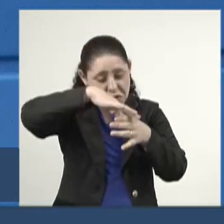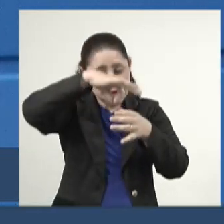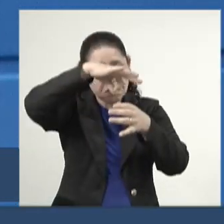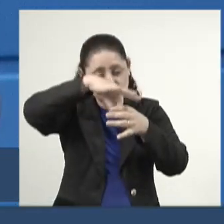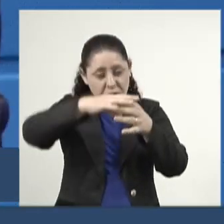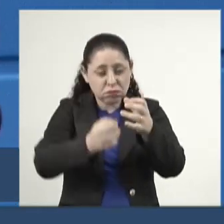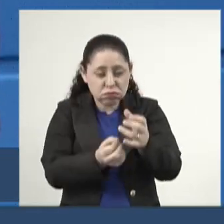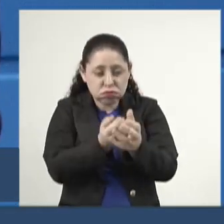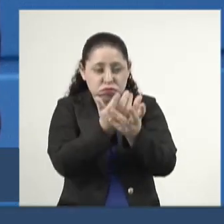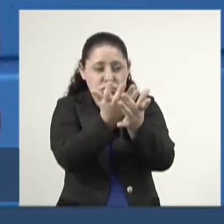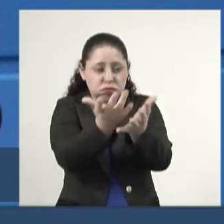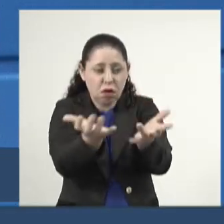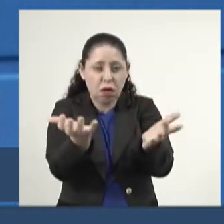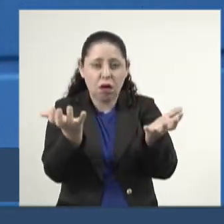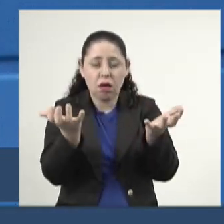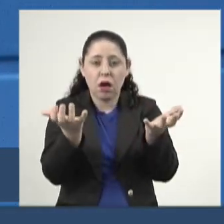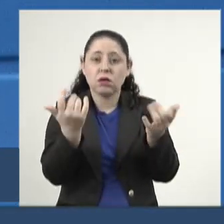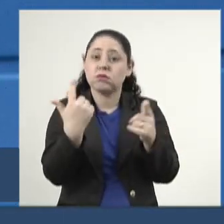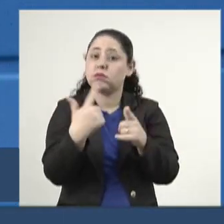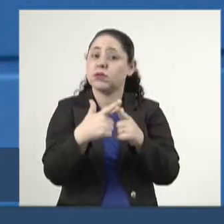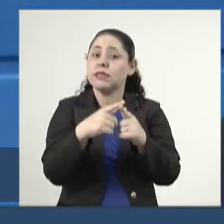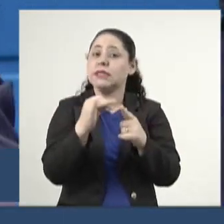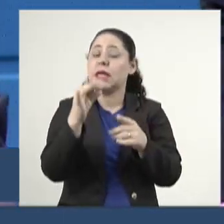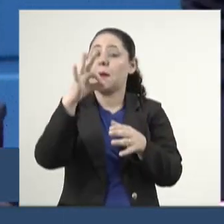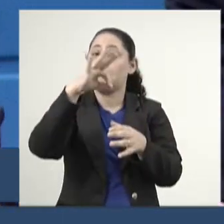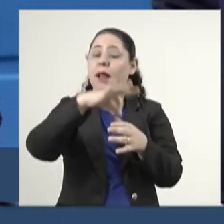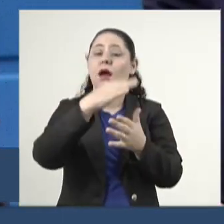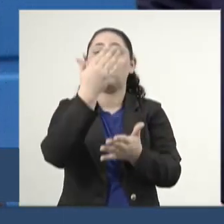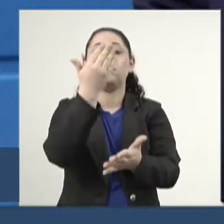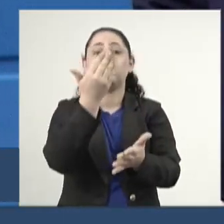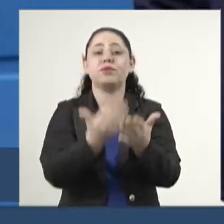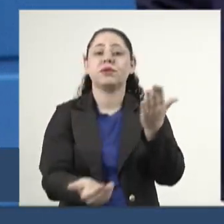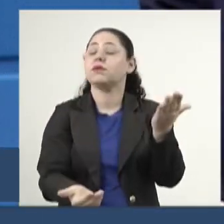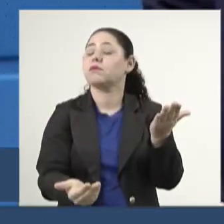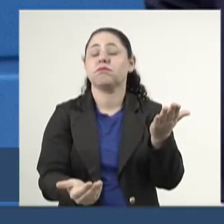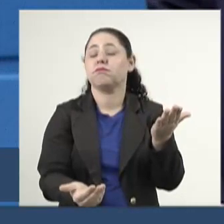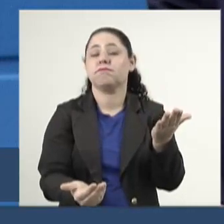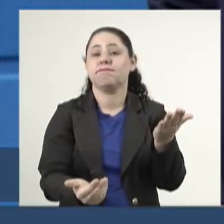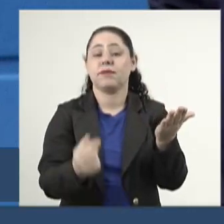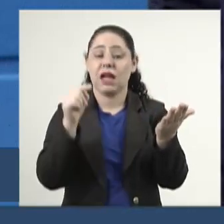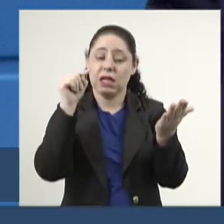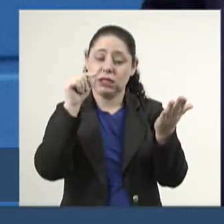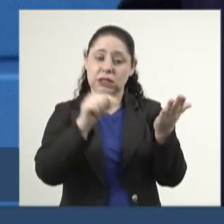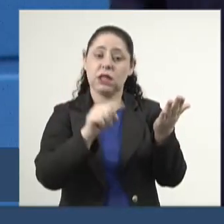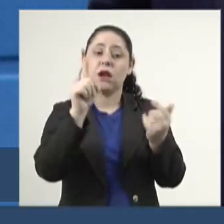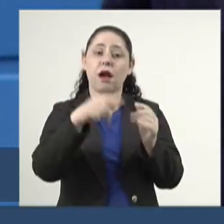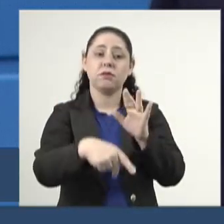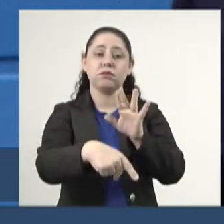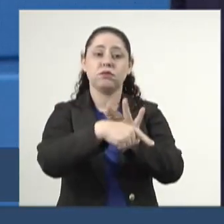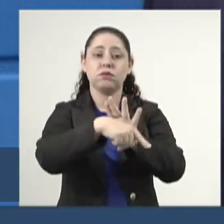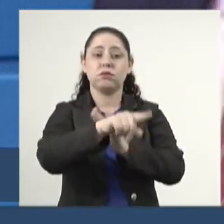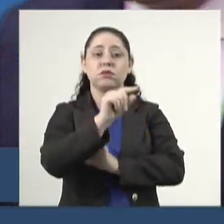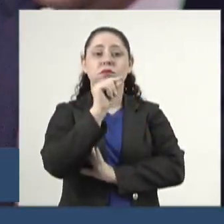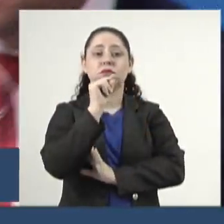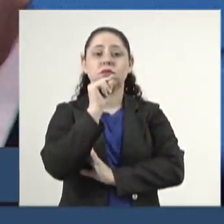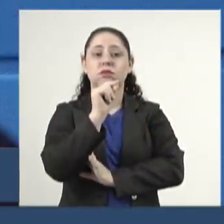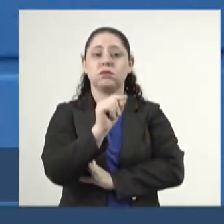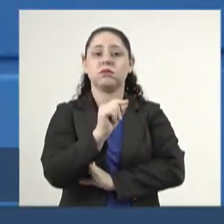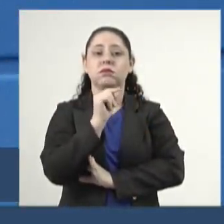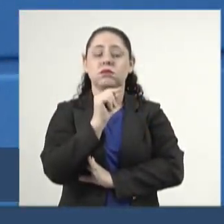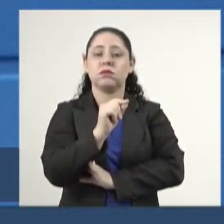nada no Pantanal, até porque se plantar perto não vai dar. Então lá é exclusivamente